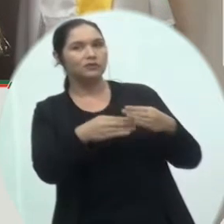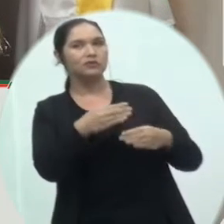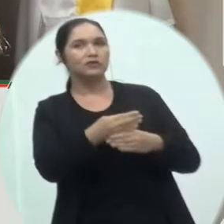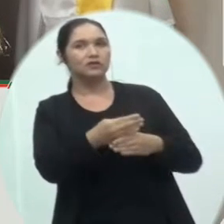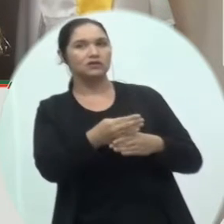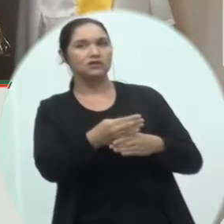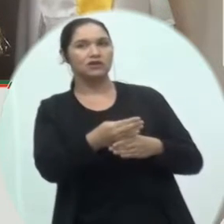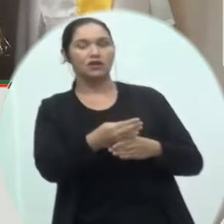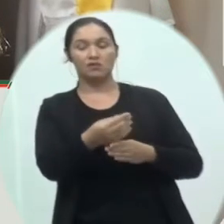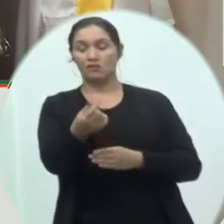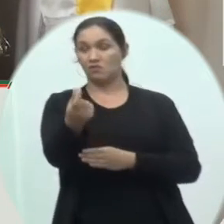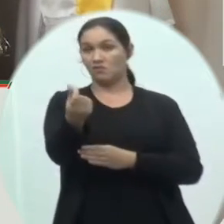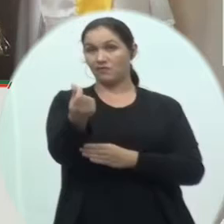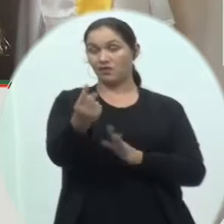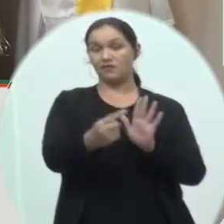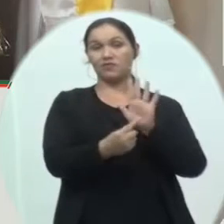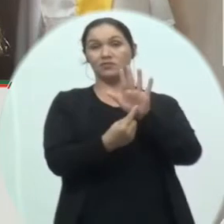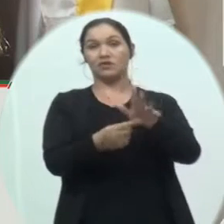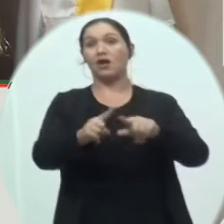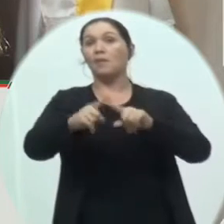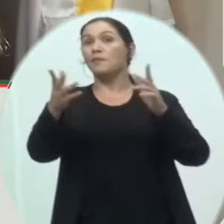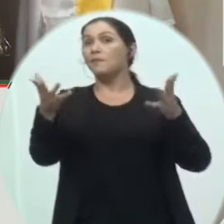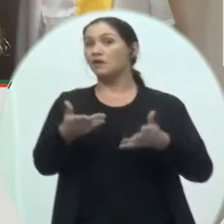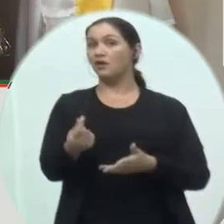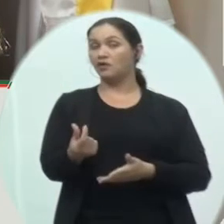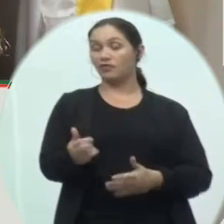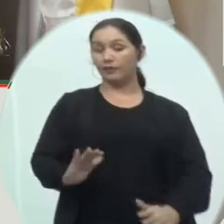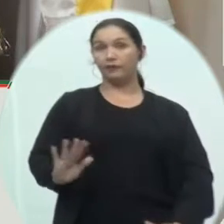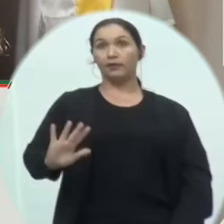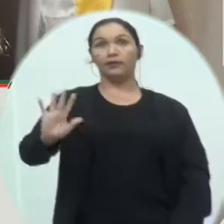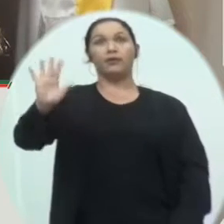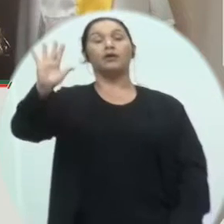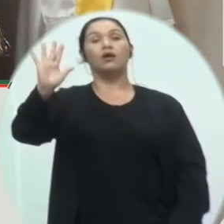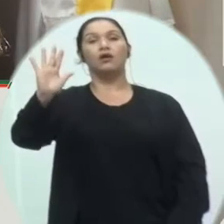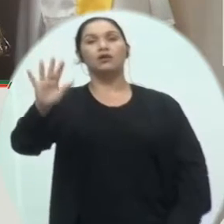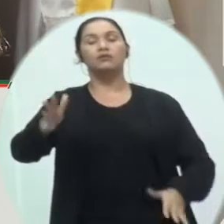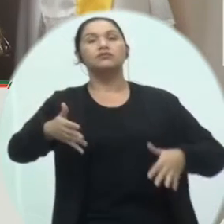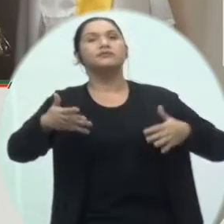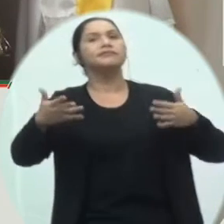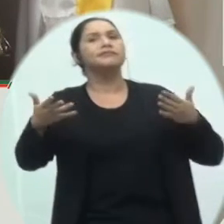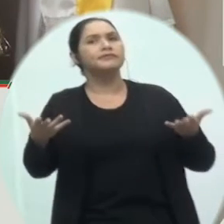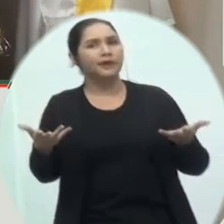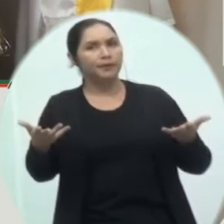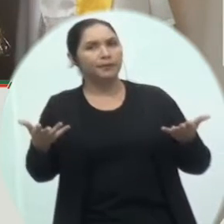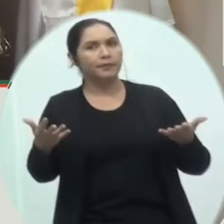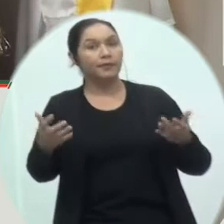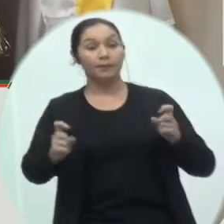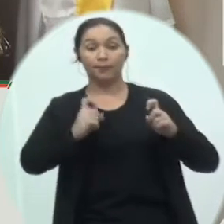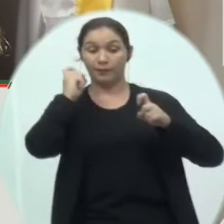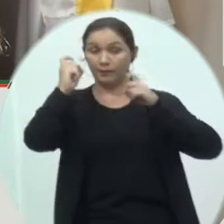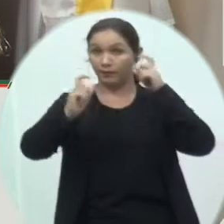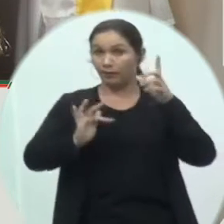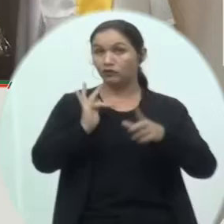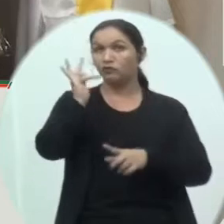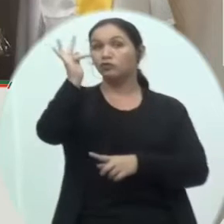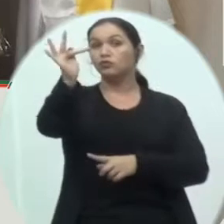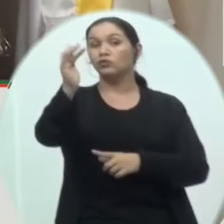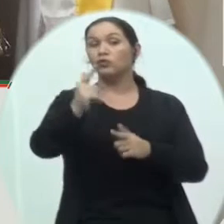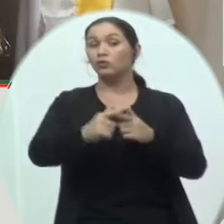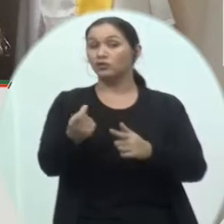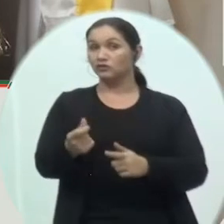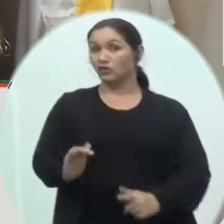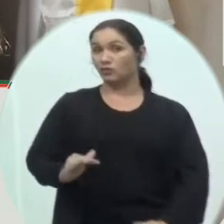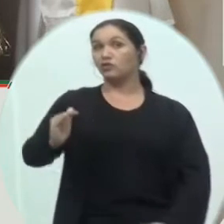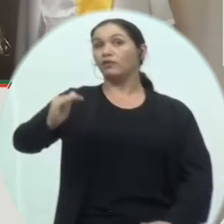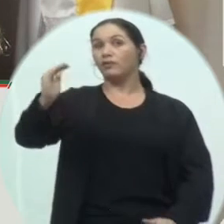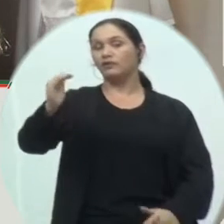maior, ou seja, de repente pode ser até futuramente um poço sem fundo, né, inabilitando e dando problema